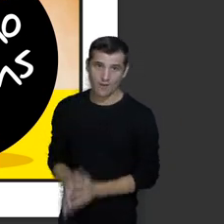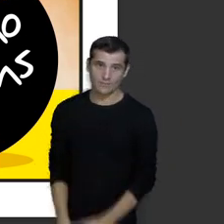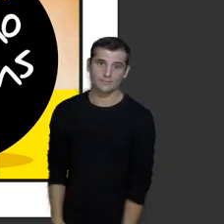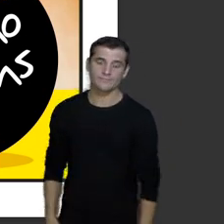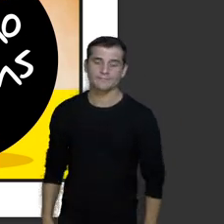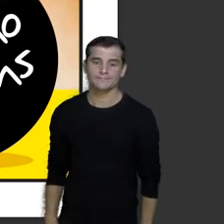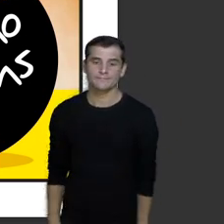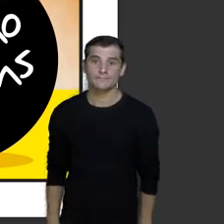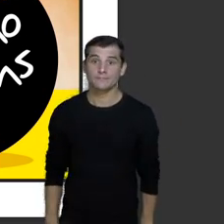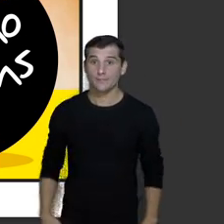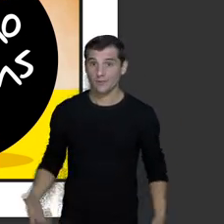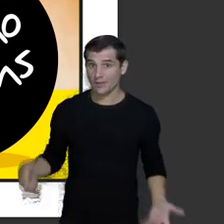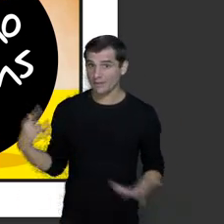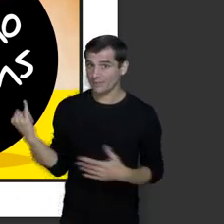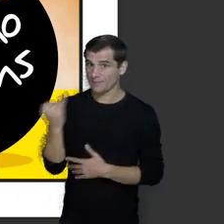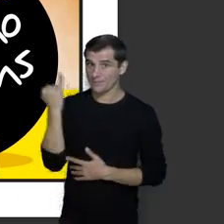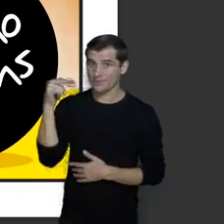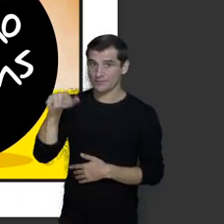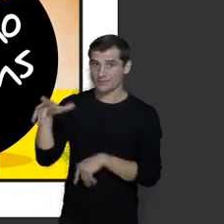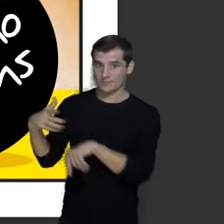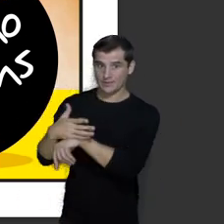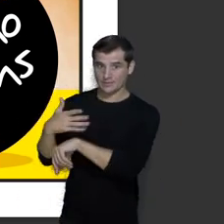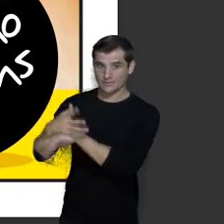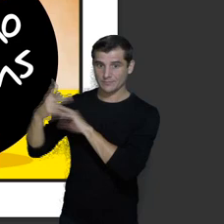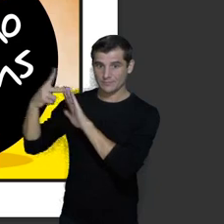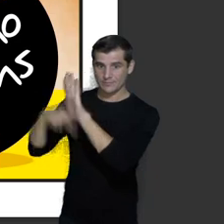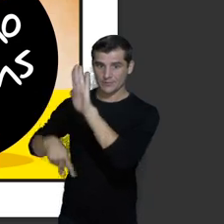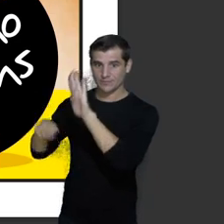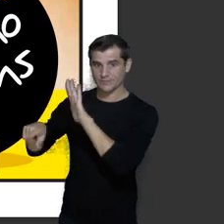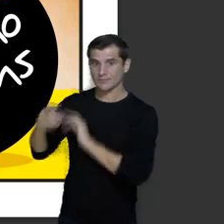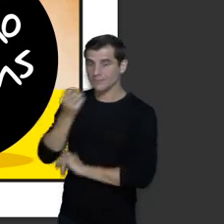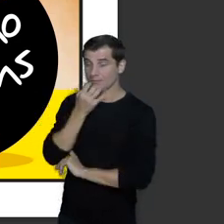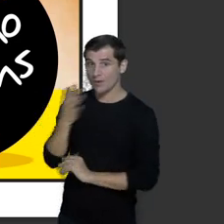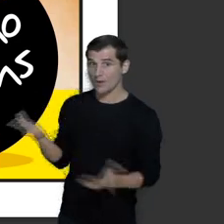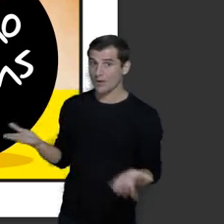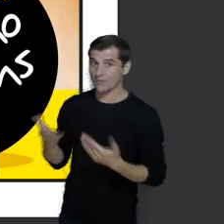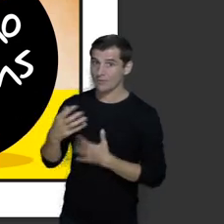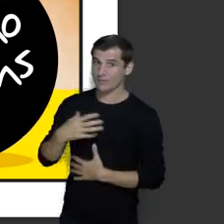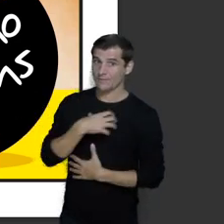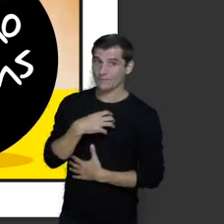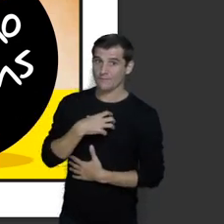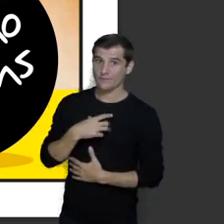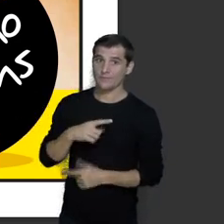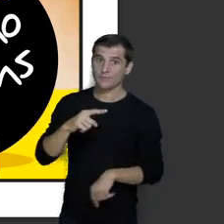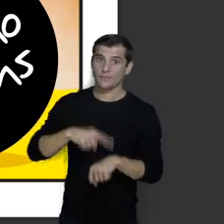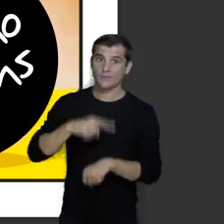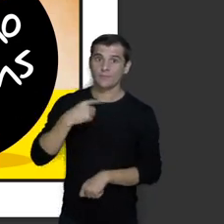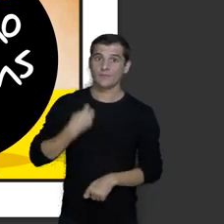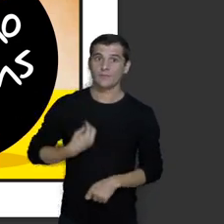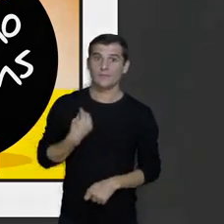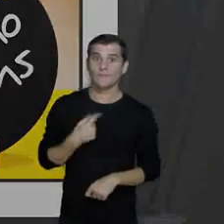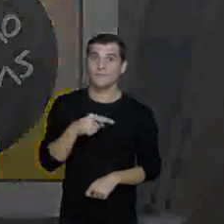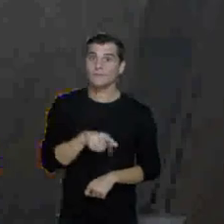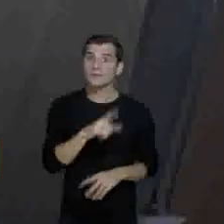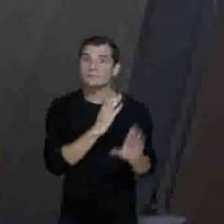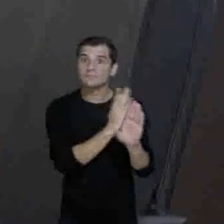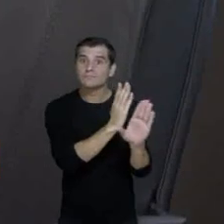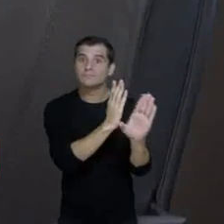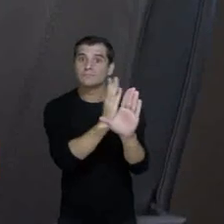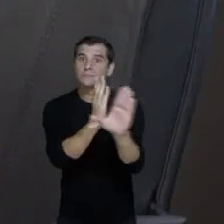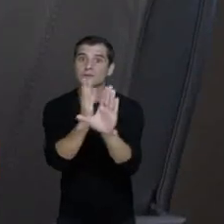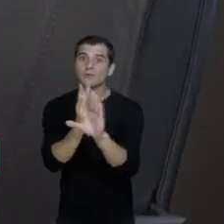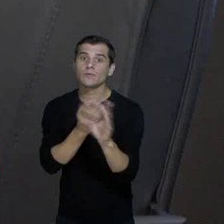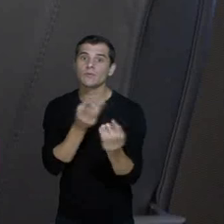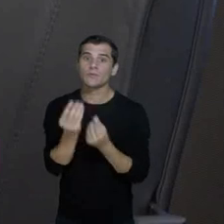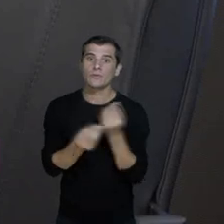eh faz sentido bastante sentido no atual momento da minha vida onde eu fui descobrindo uma